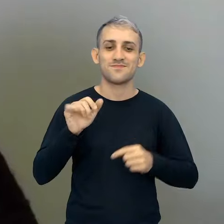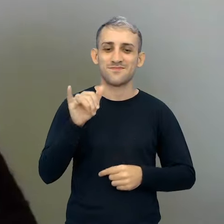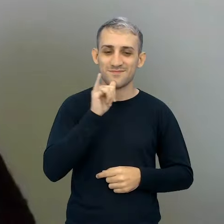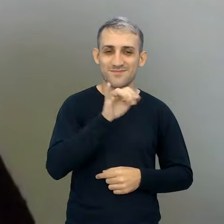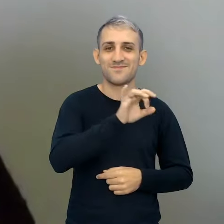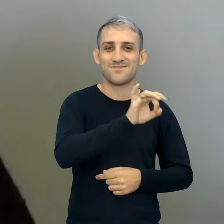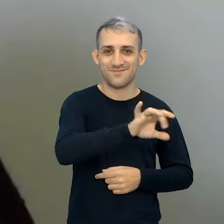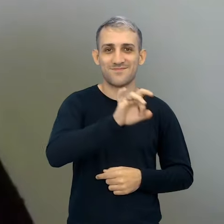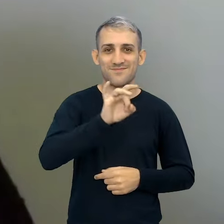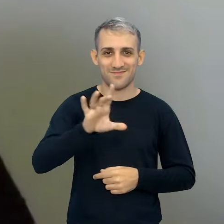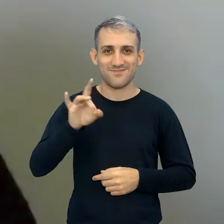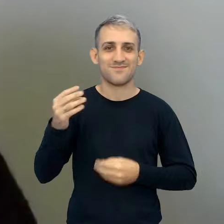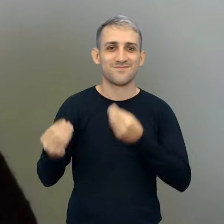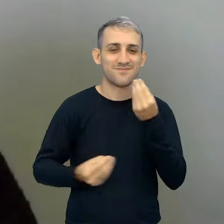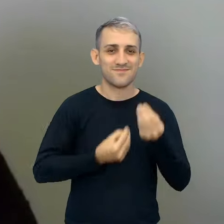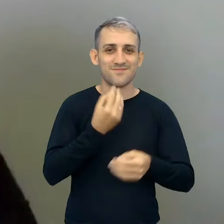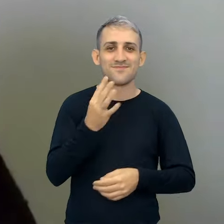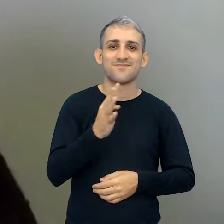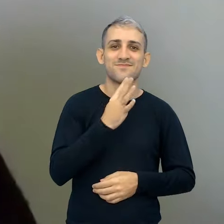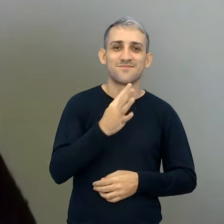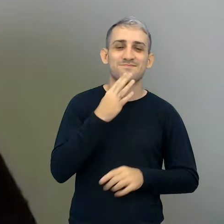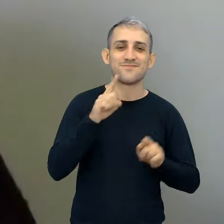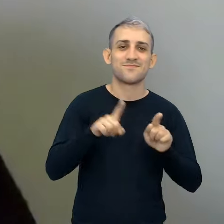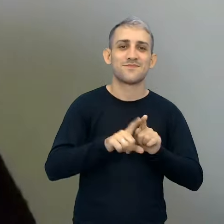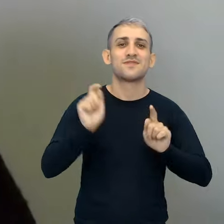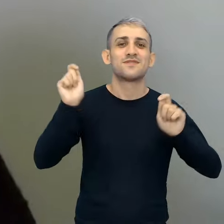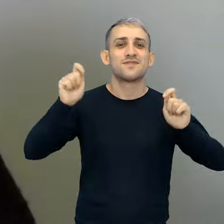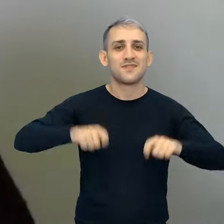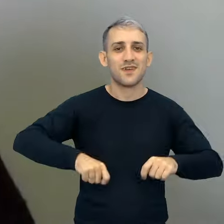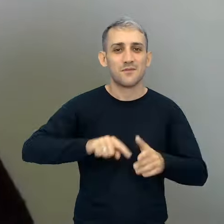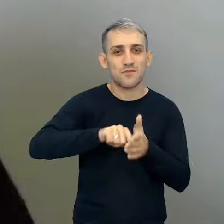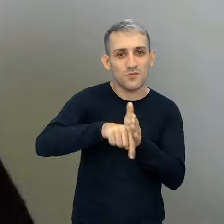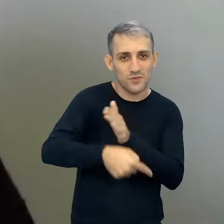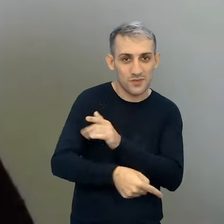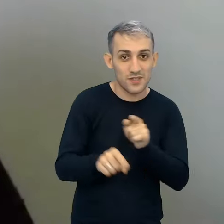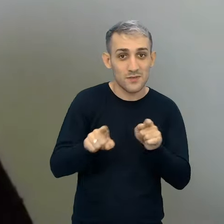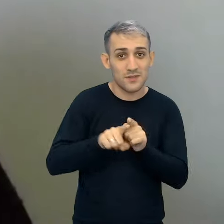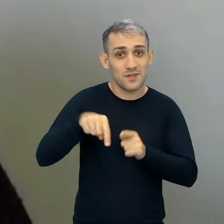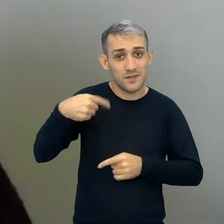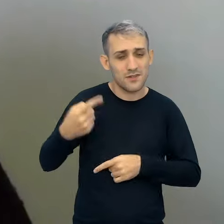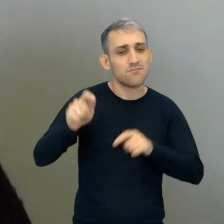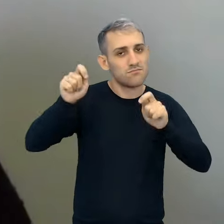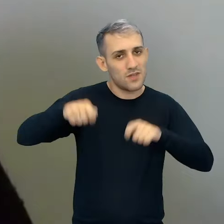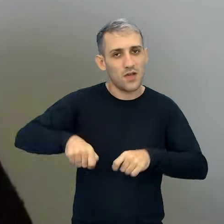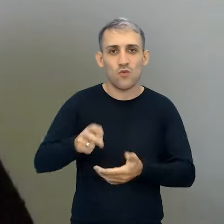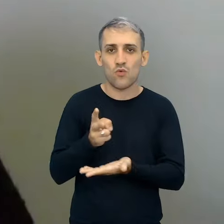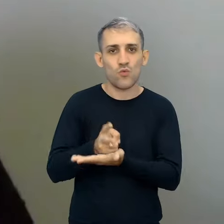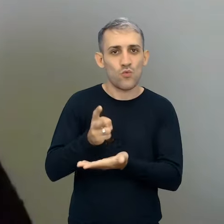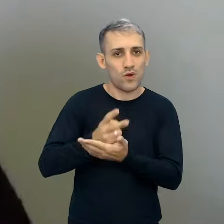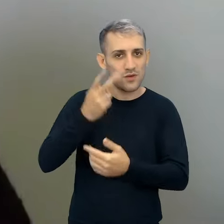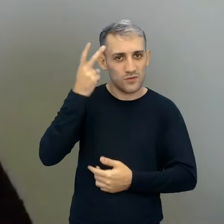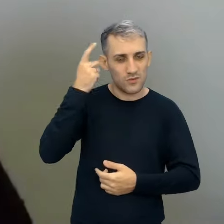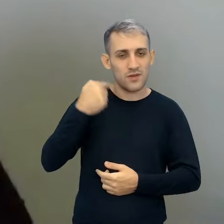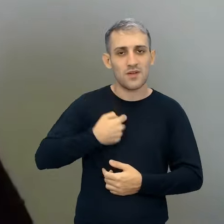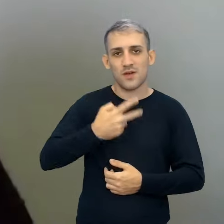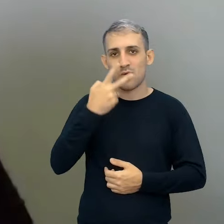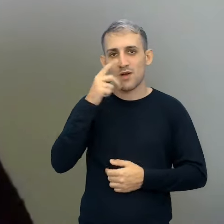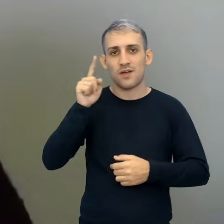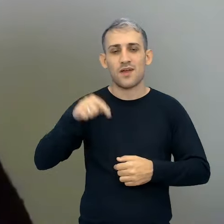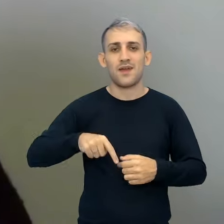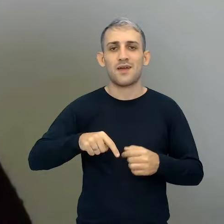deles do quanto eles conhecem o que podem aprofundar e aí sim seguir adiante então acho que é um